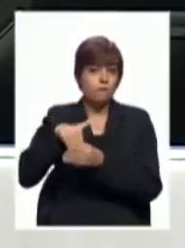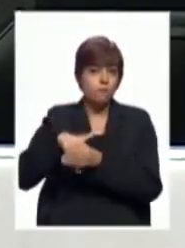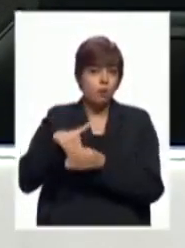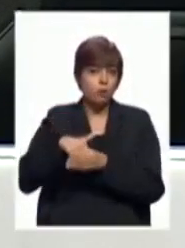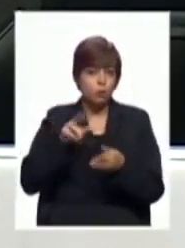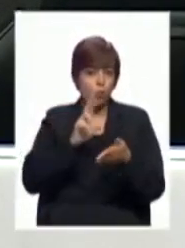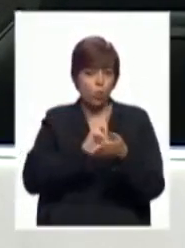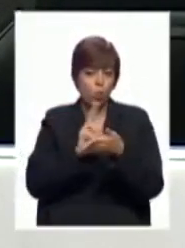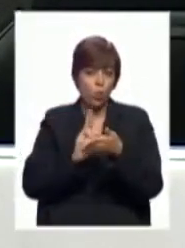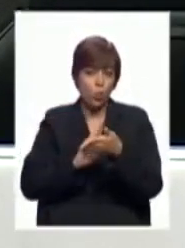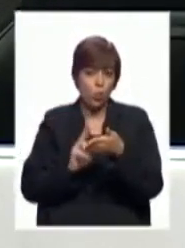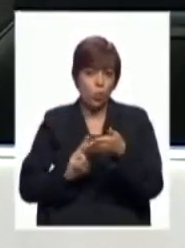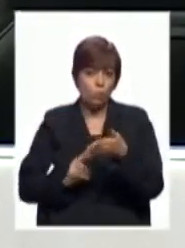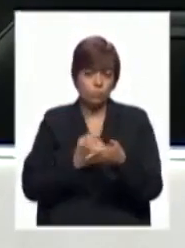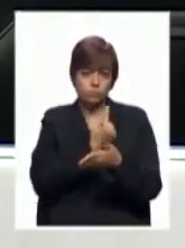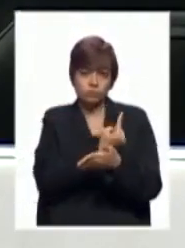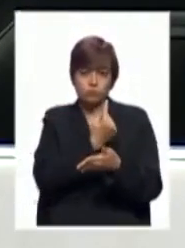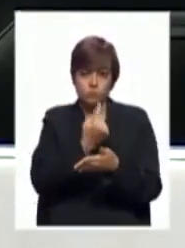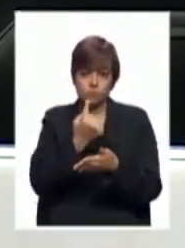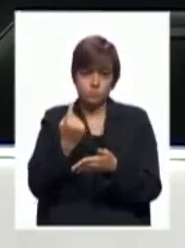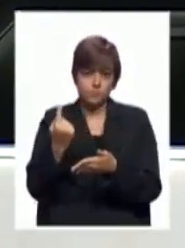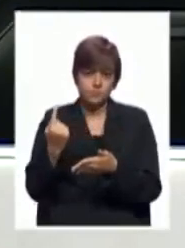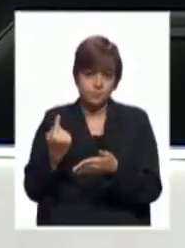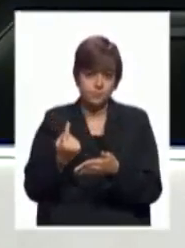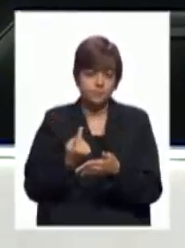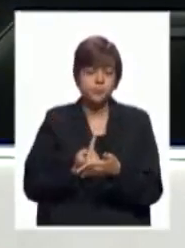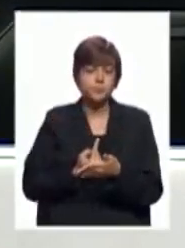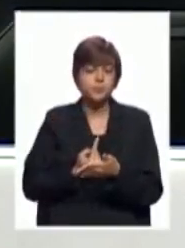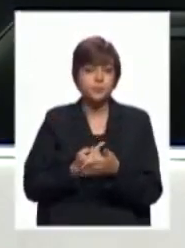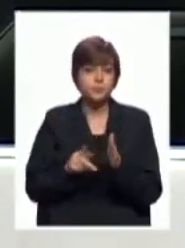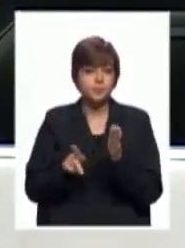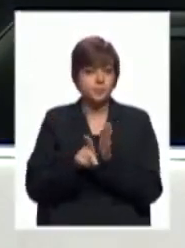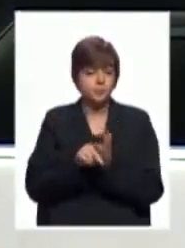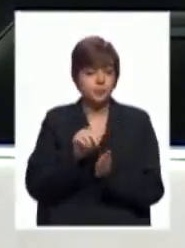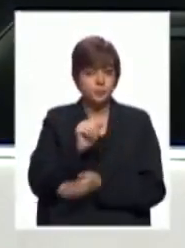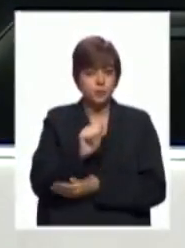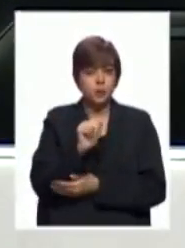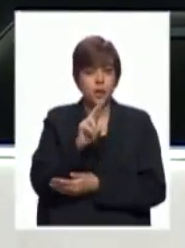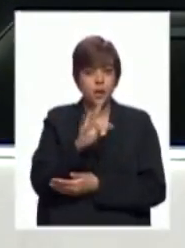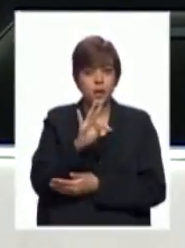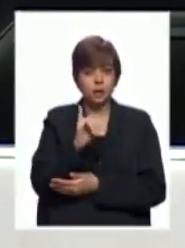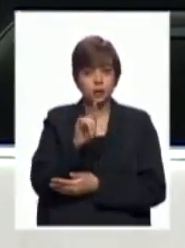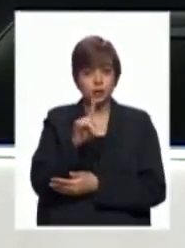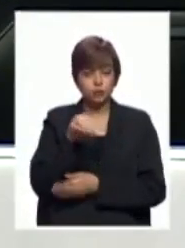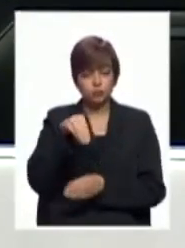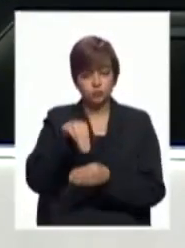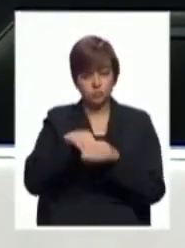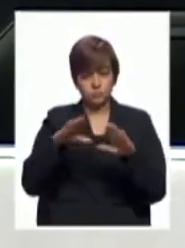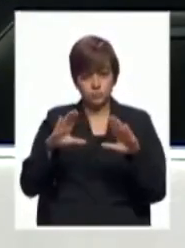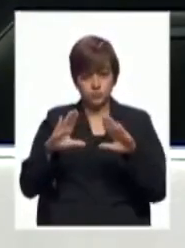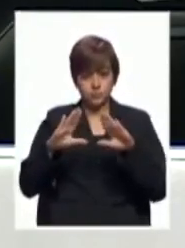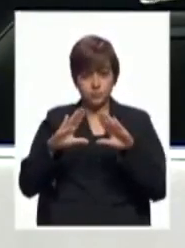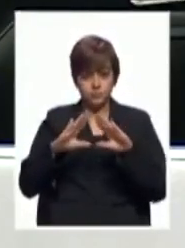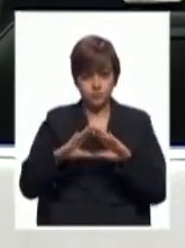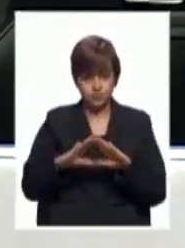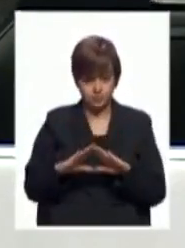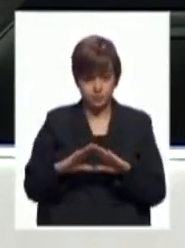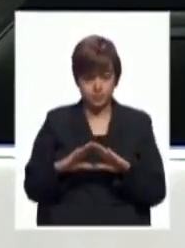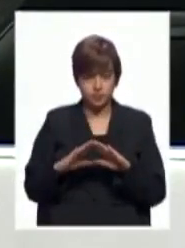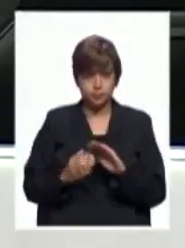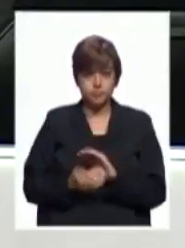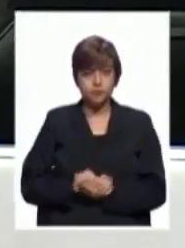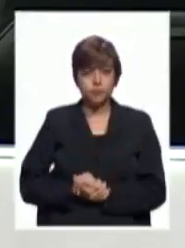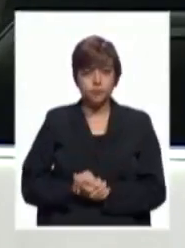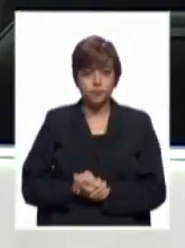de conformidade com o artigo 259, caput, do artigo do Regimento Interno. 259, caput, do